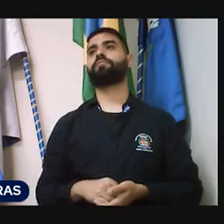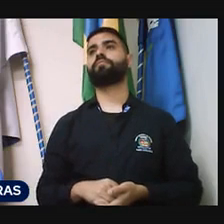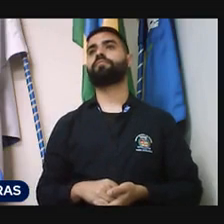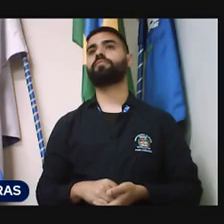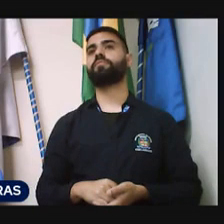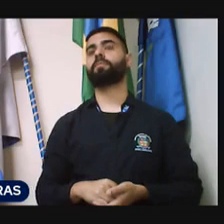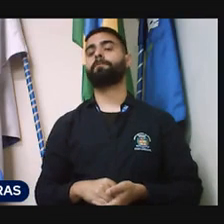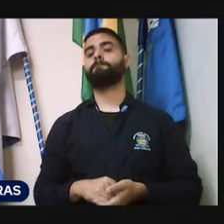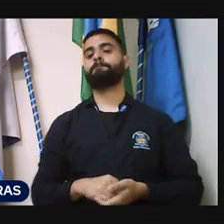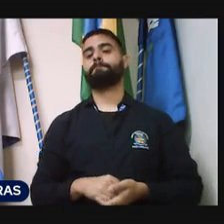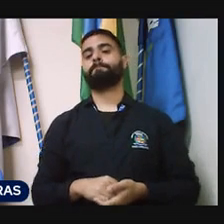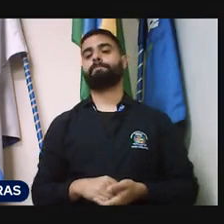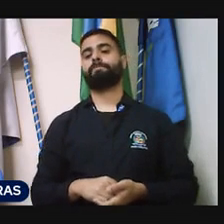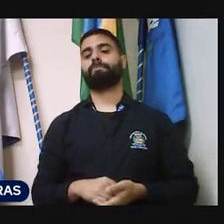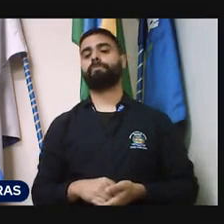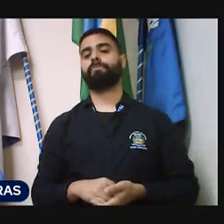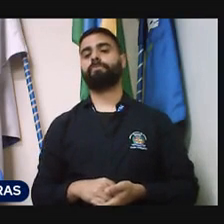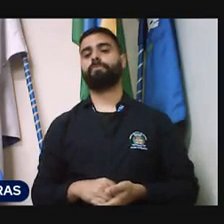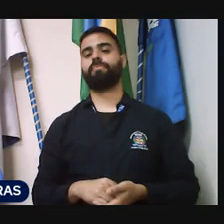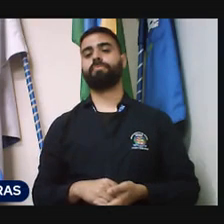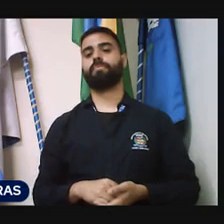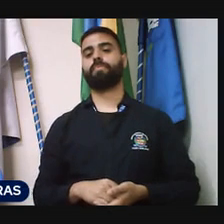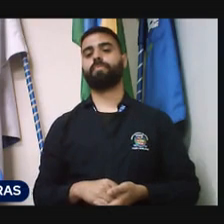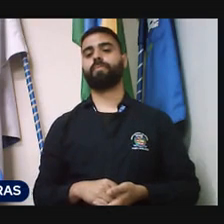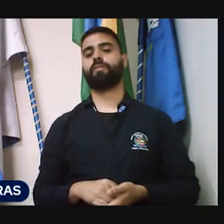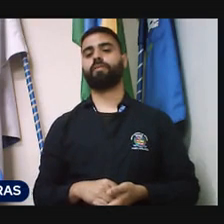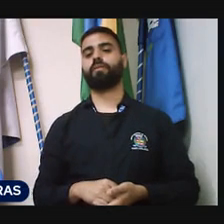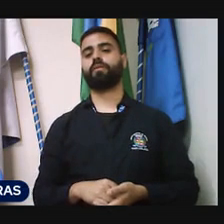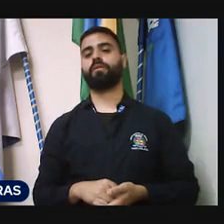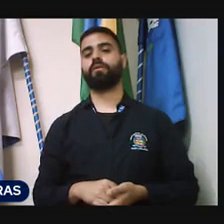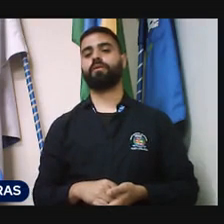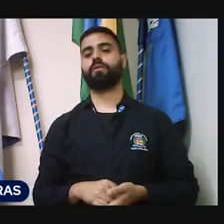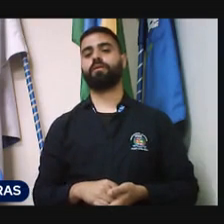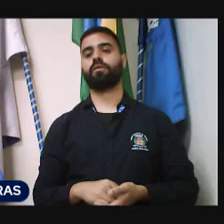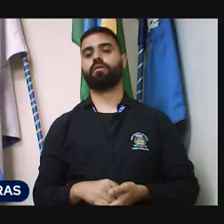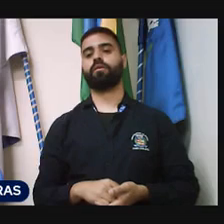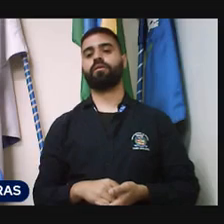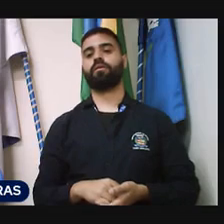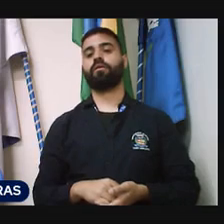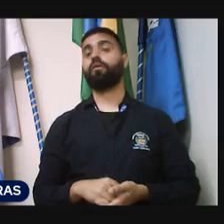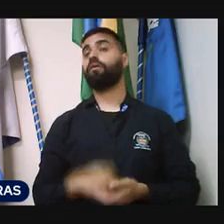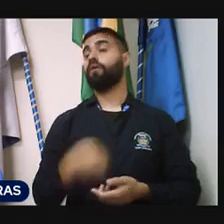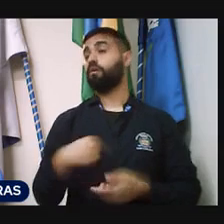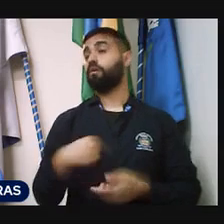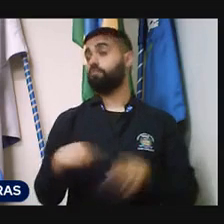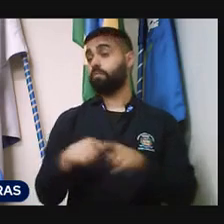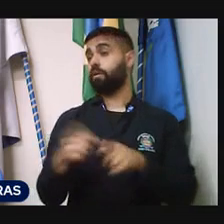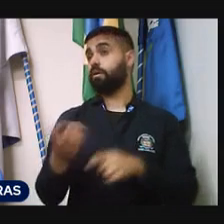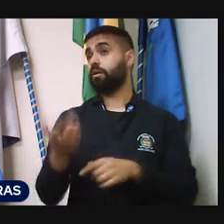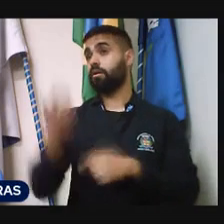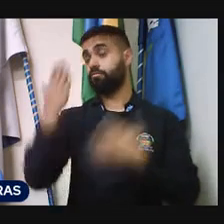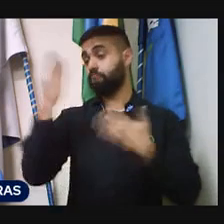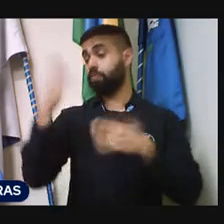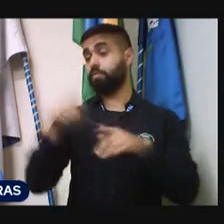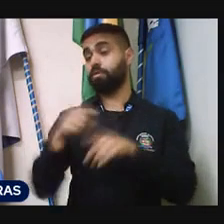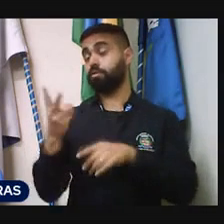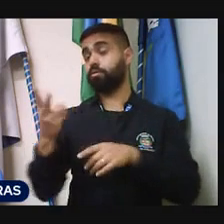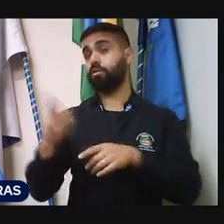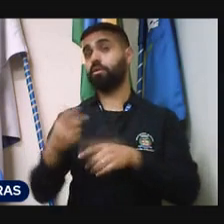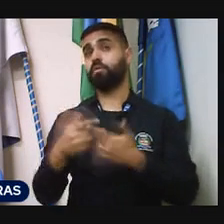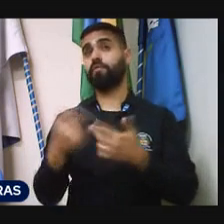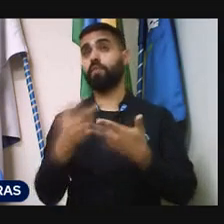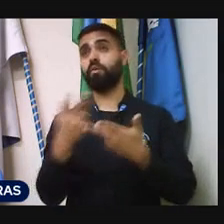por terem recebido o pronto-socorro convite lá que foi fundamental para